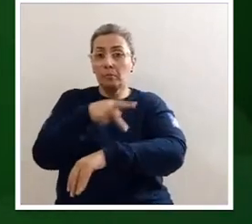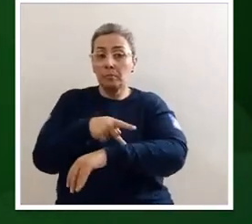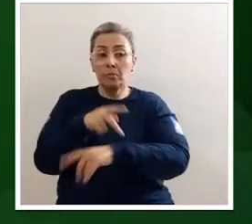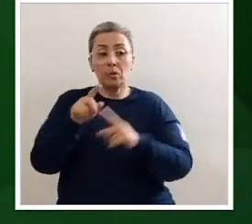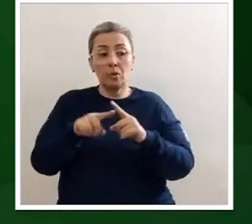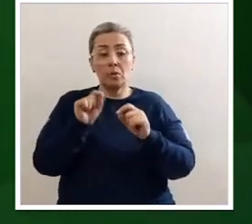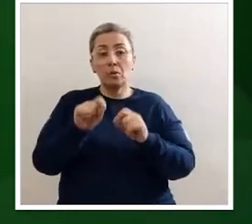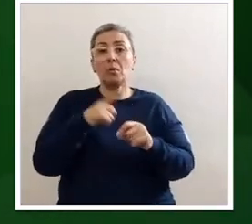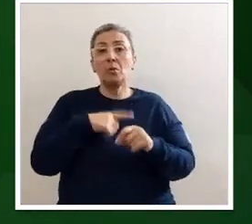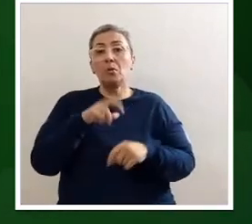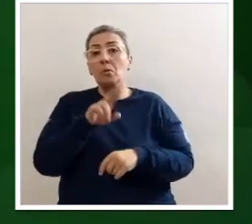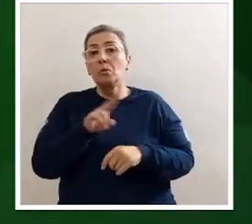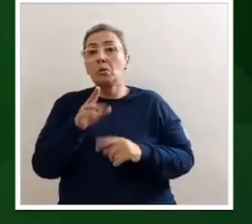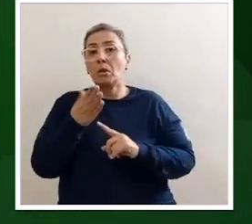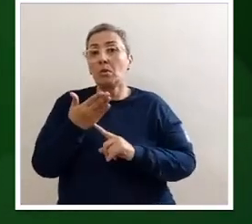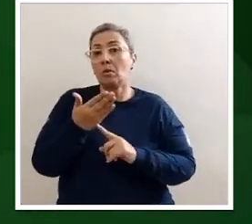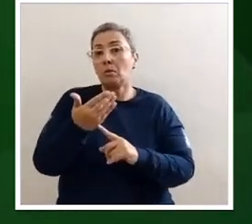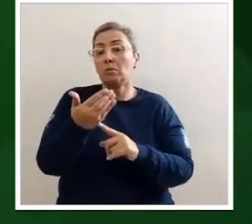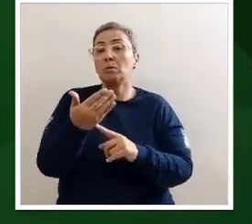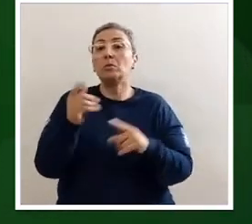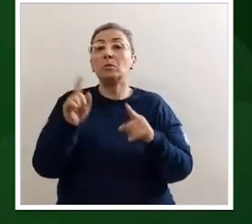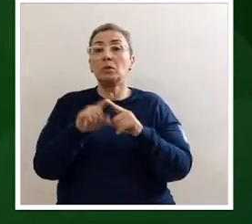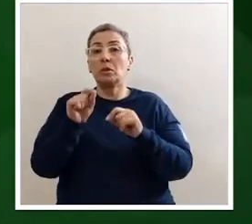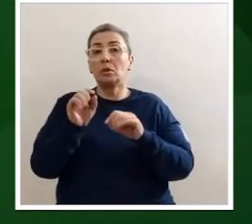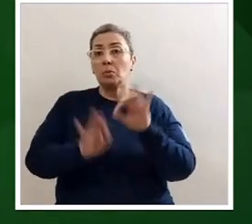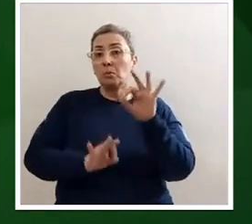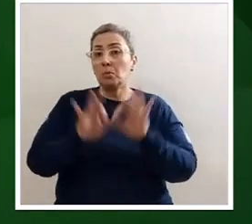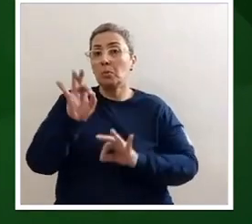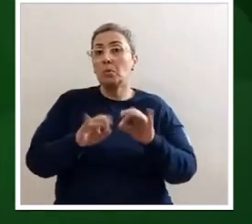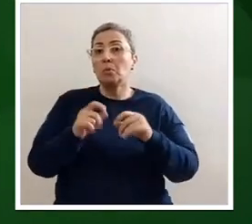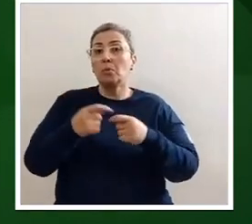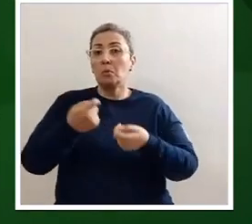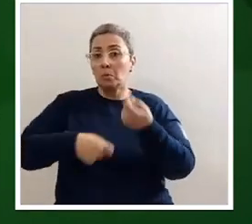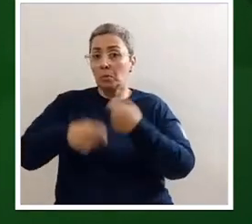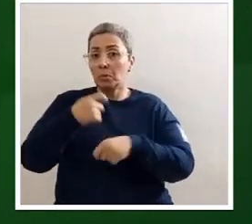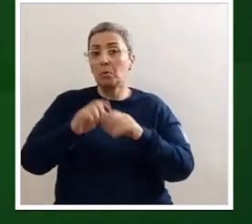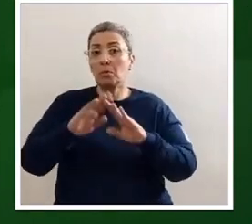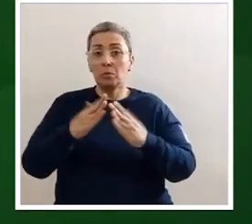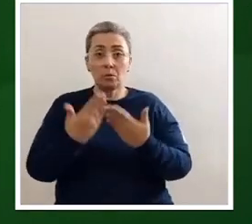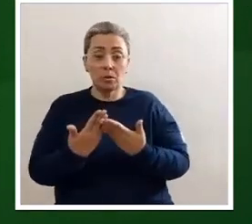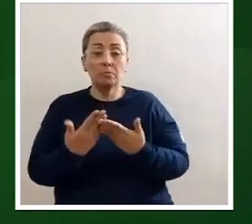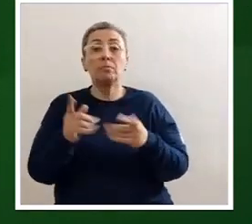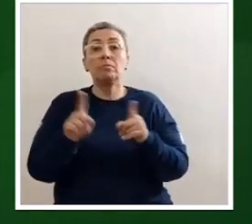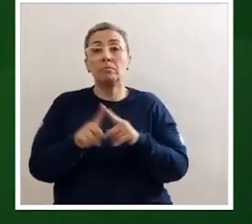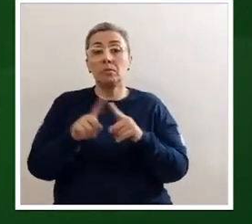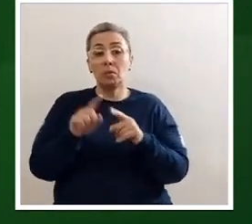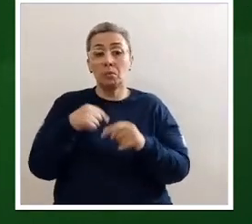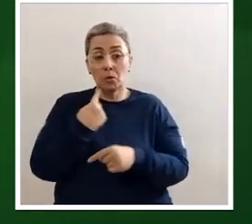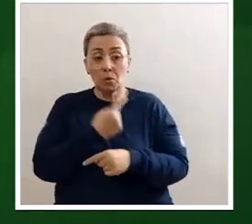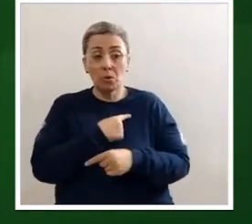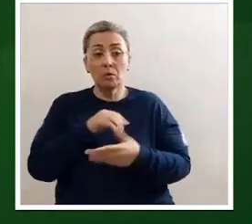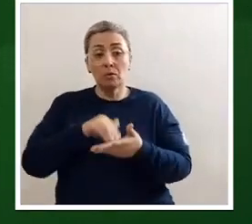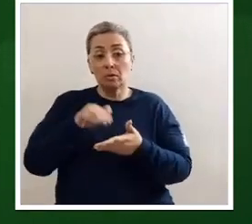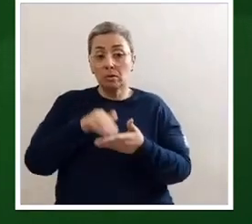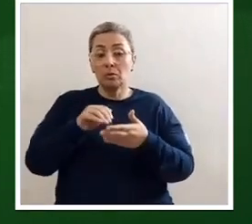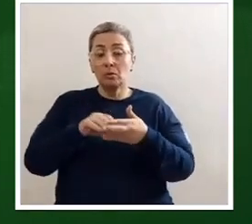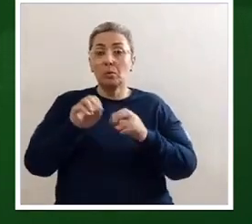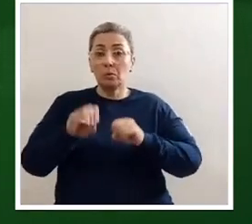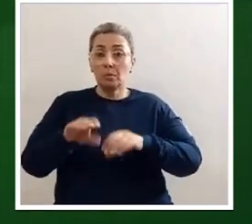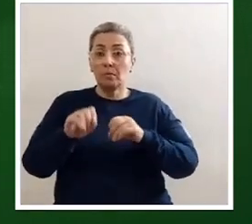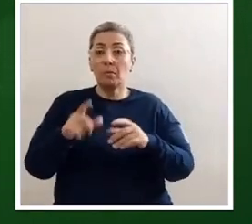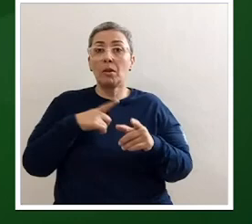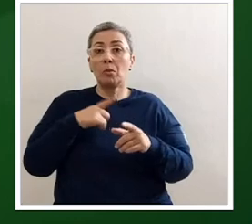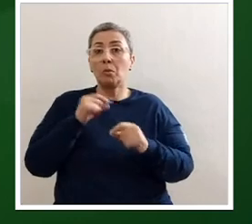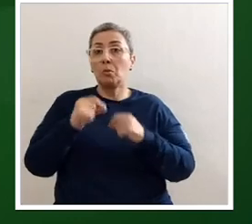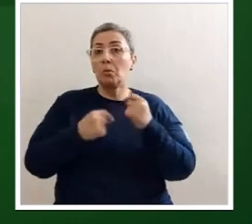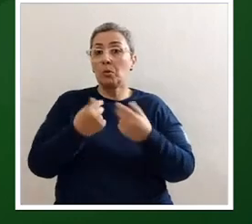do uso da tecnologia da organização e administração da escola a nossa Secretaria da Educação ela